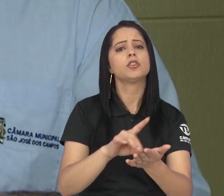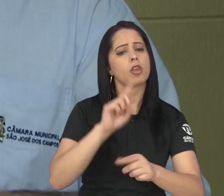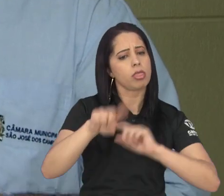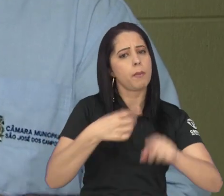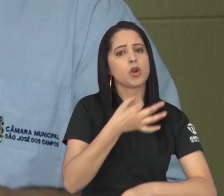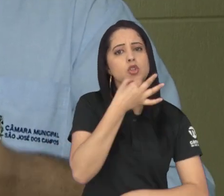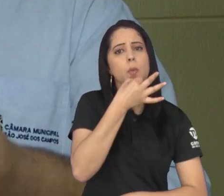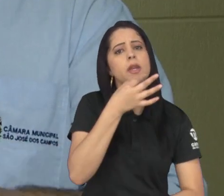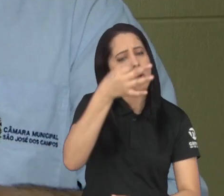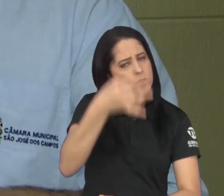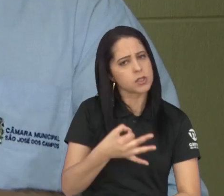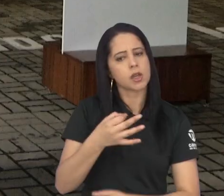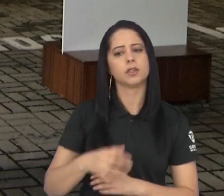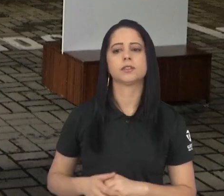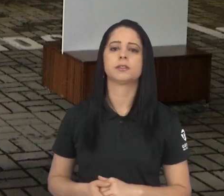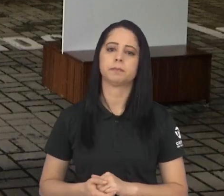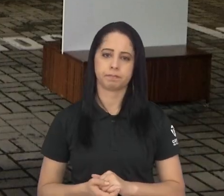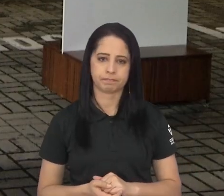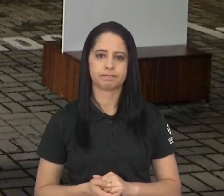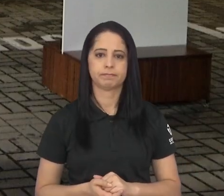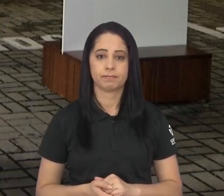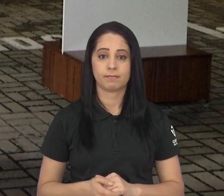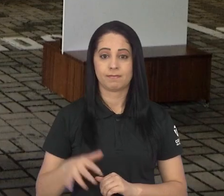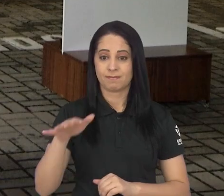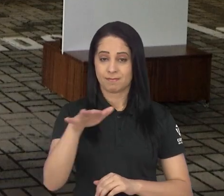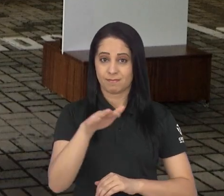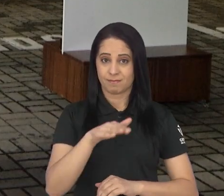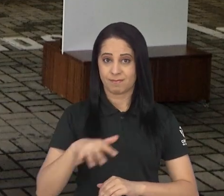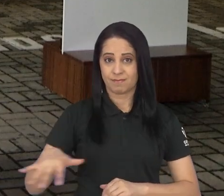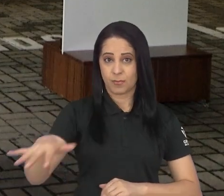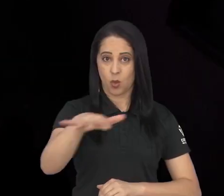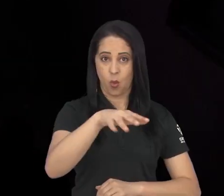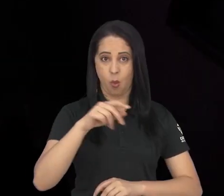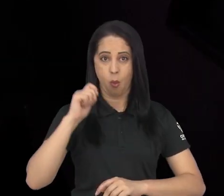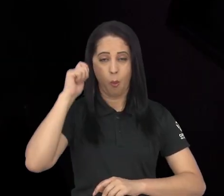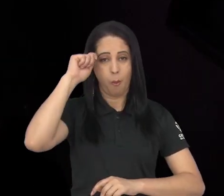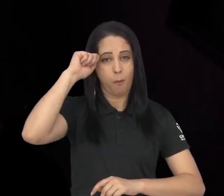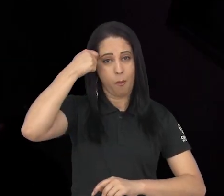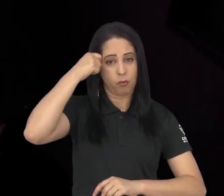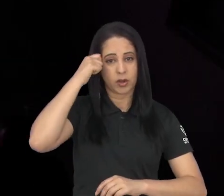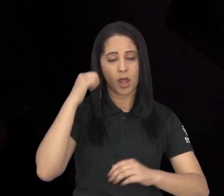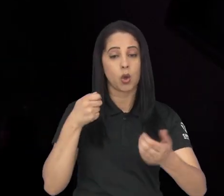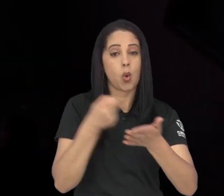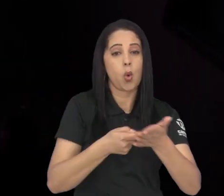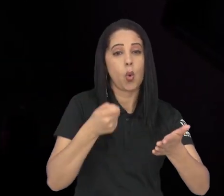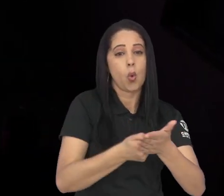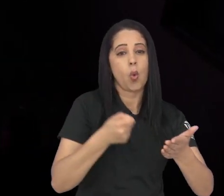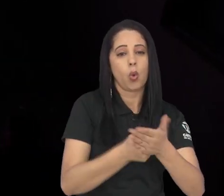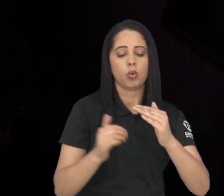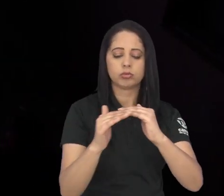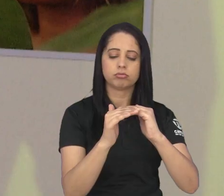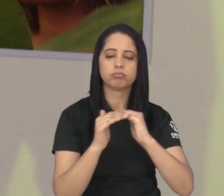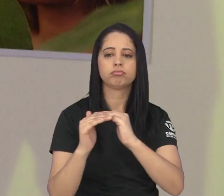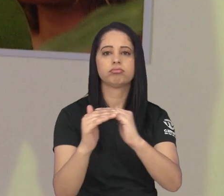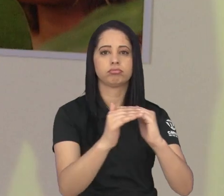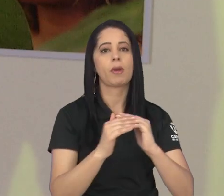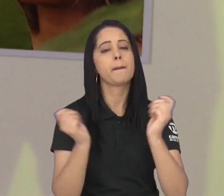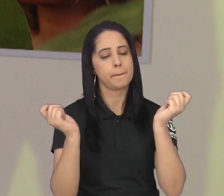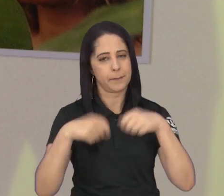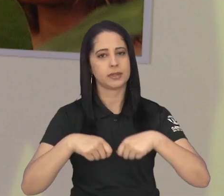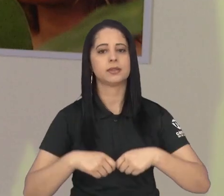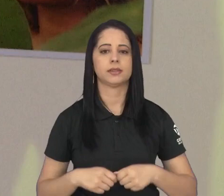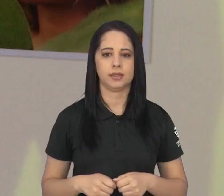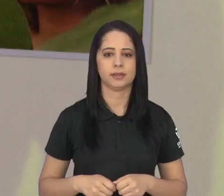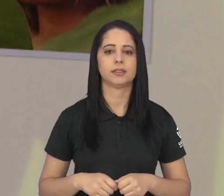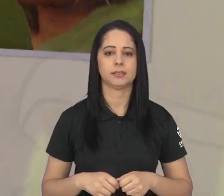de forma de forma assertiva Enquanto isso a luta Negra por igualdade por mais oportunidades continua